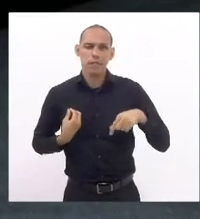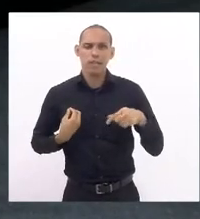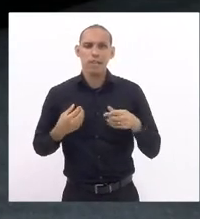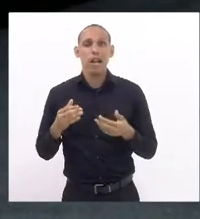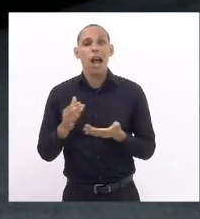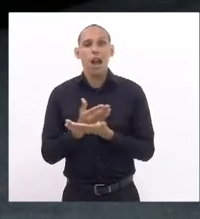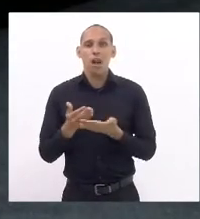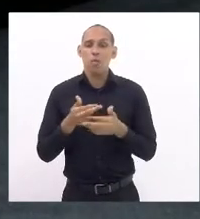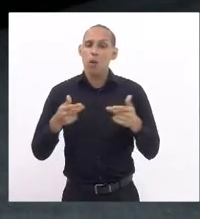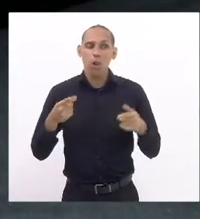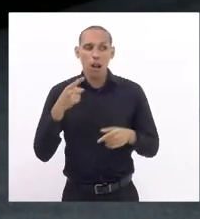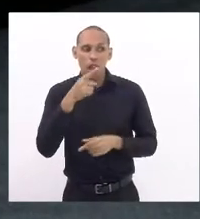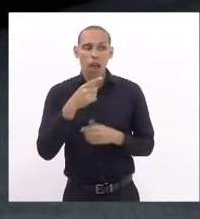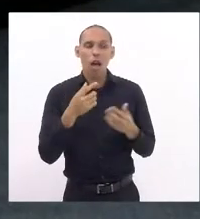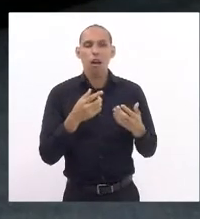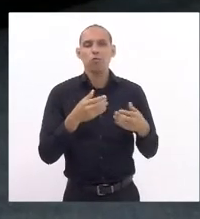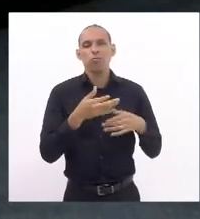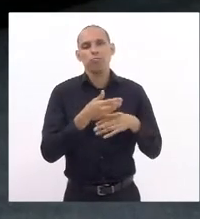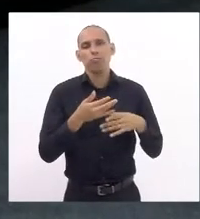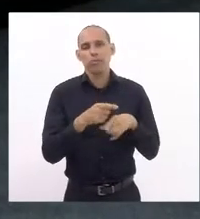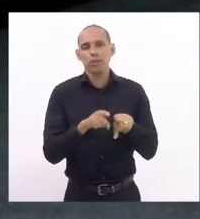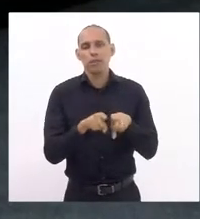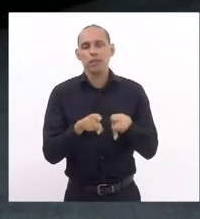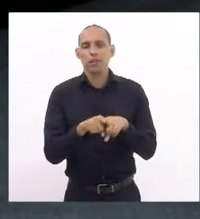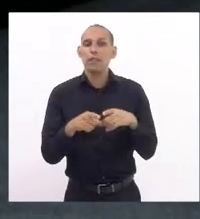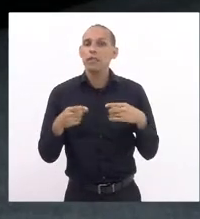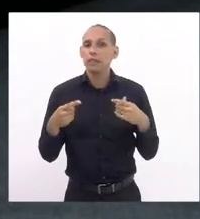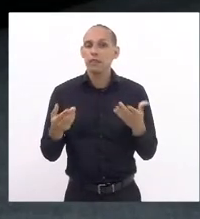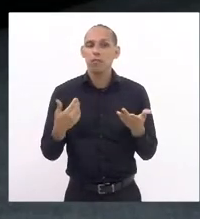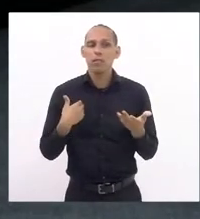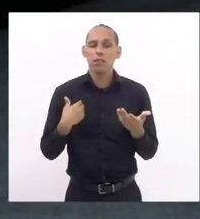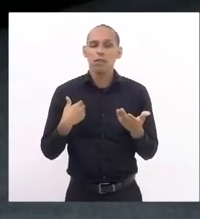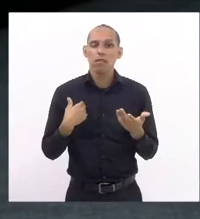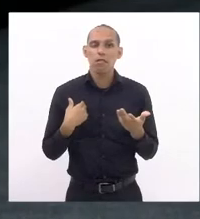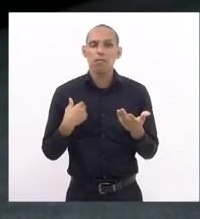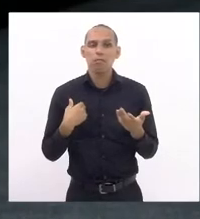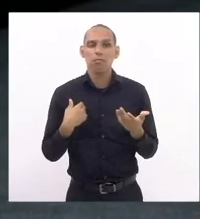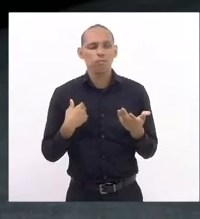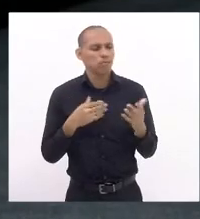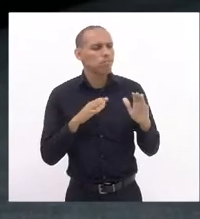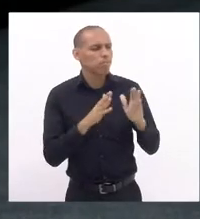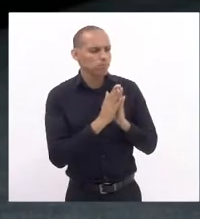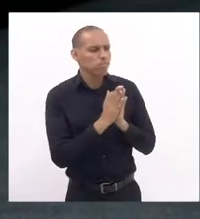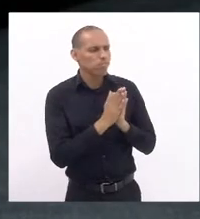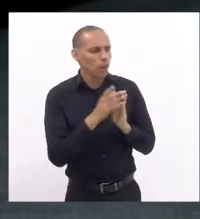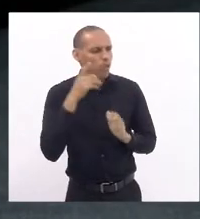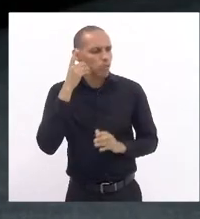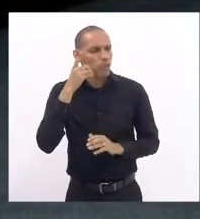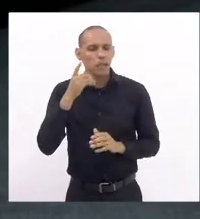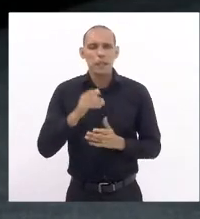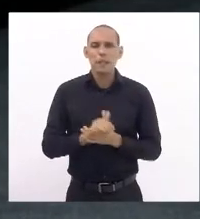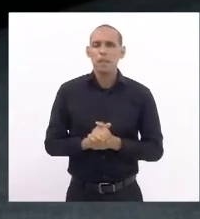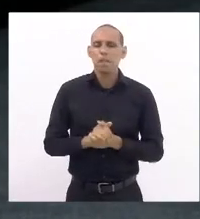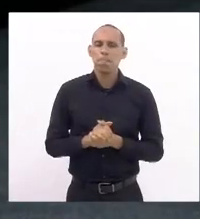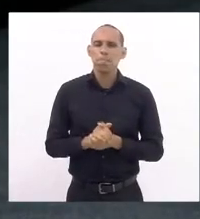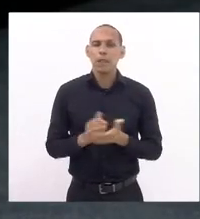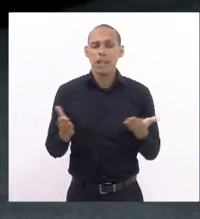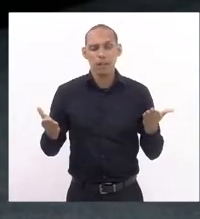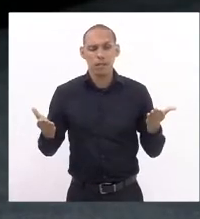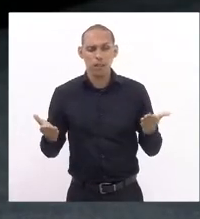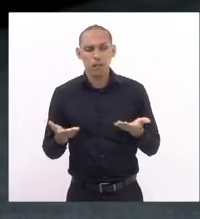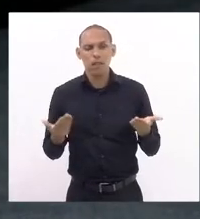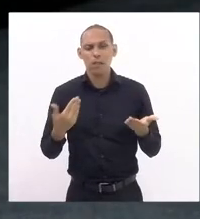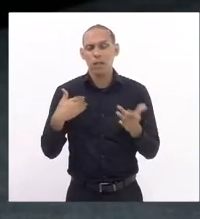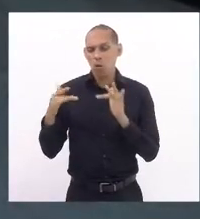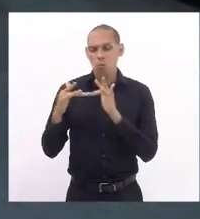diligências na cidade. Então, eu quero me dirigir à deputada Rejane, no sentido de que agora mesmo vou